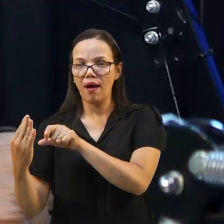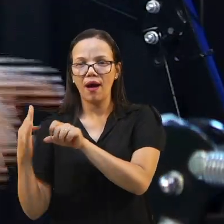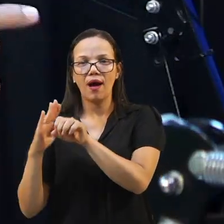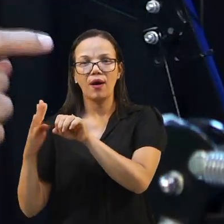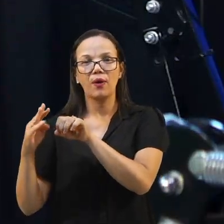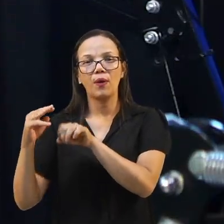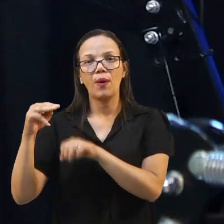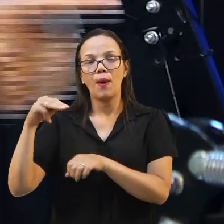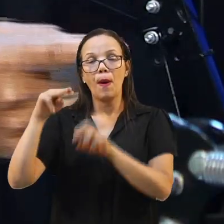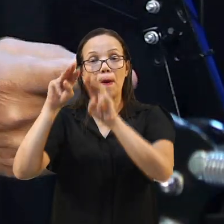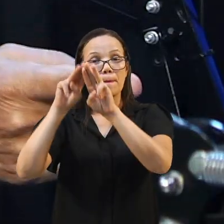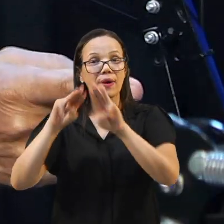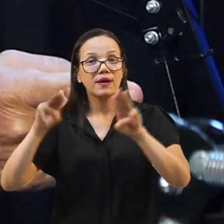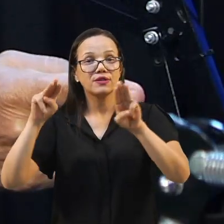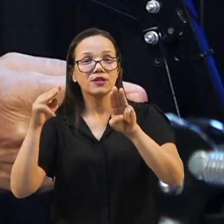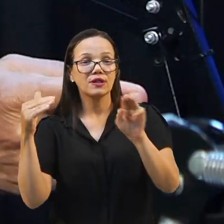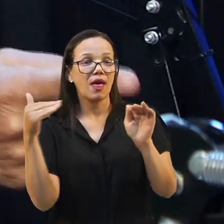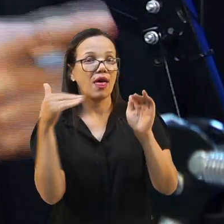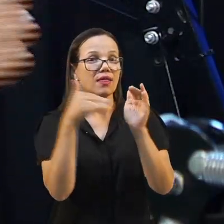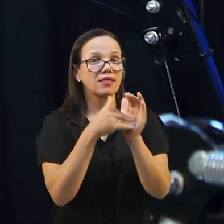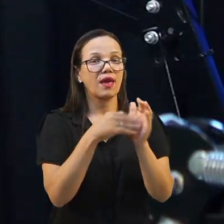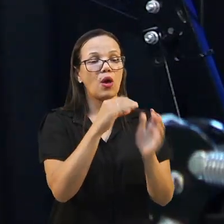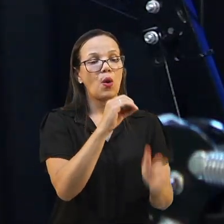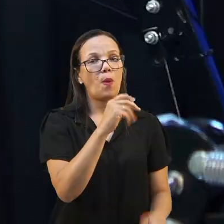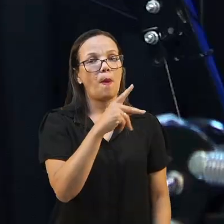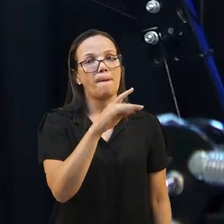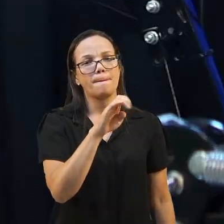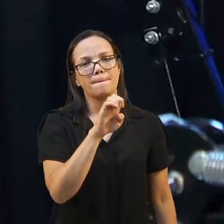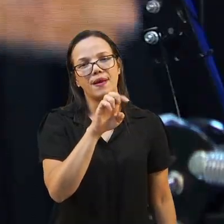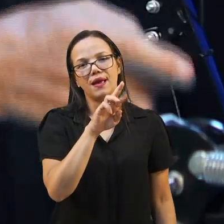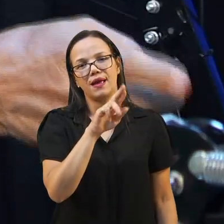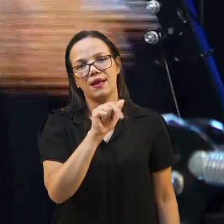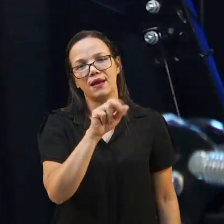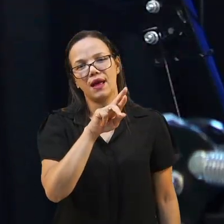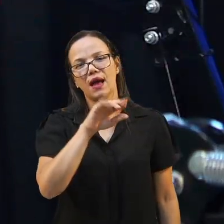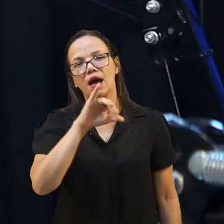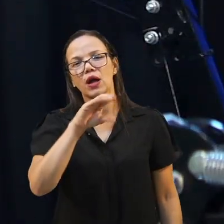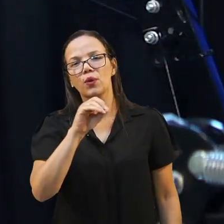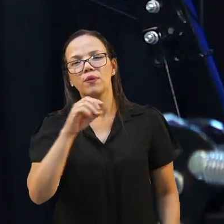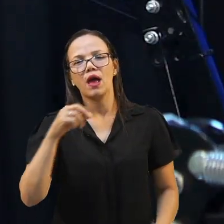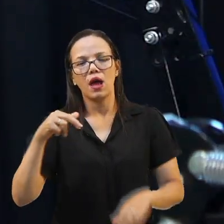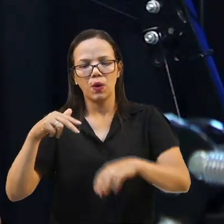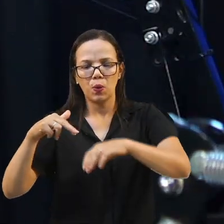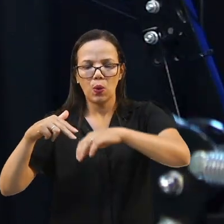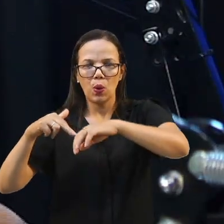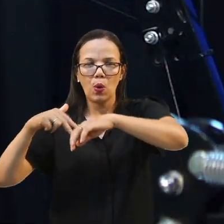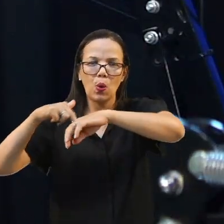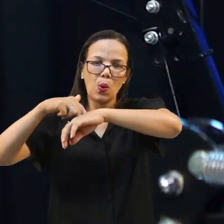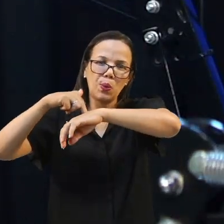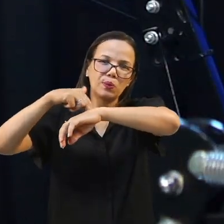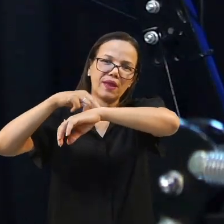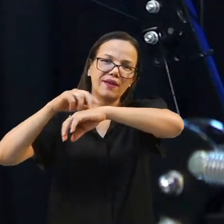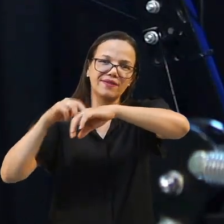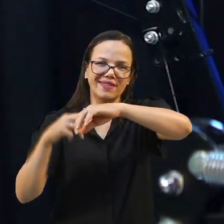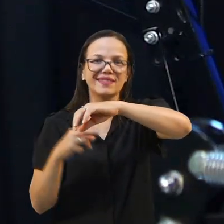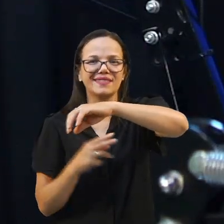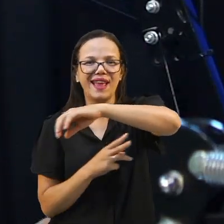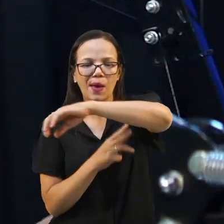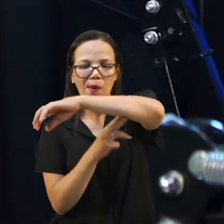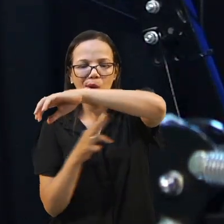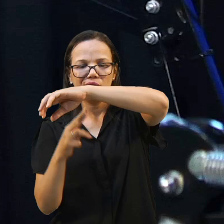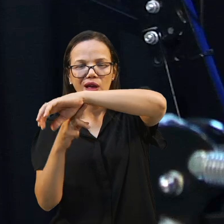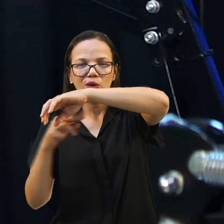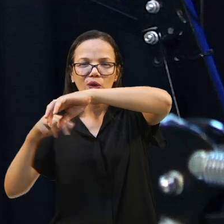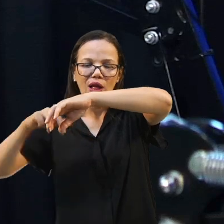da Martins para o bairro Operário. Então você atravessava a pé para não ter que atravessar nos trilhos.